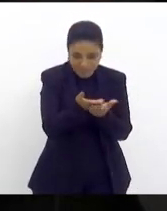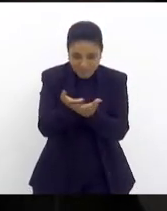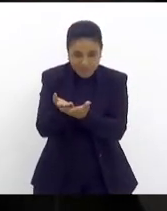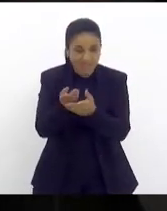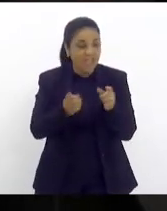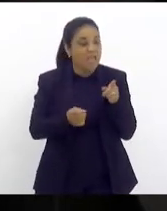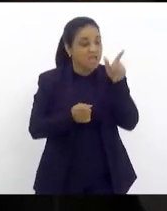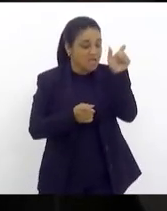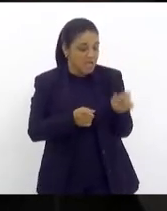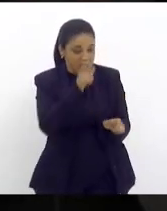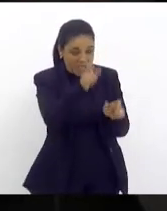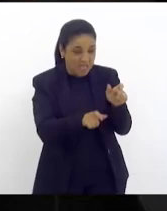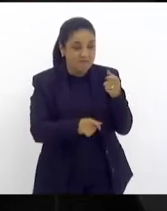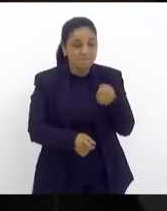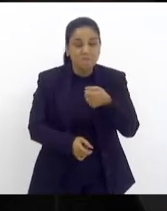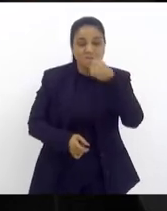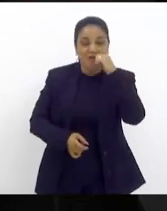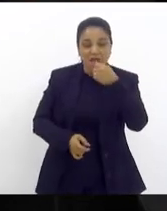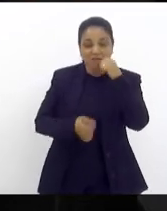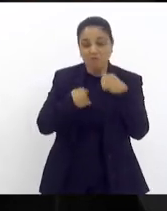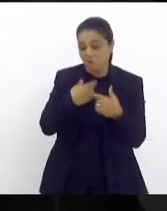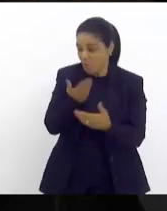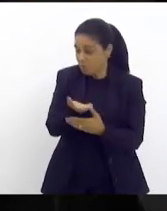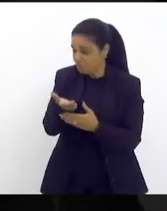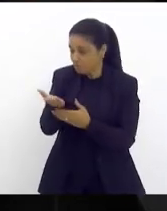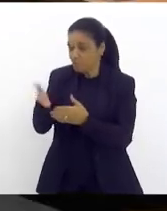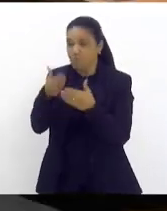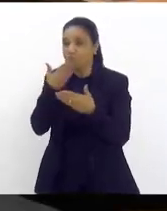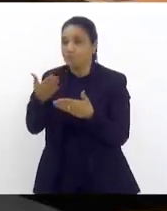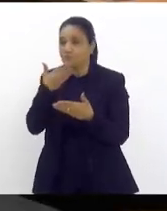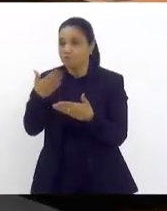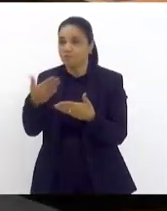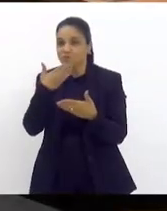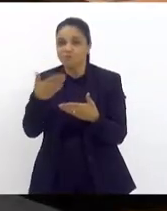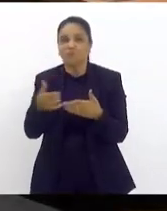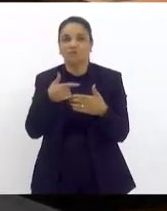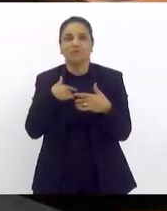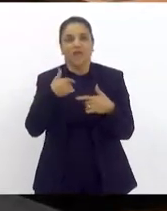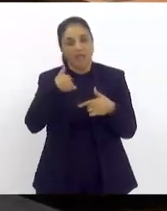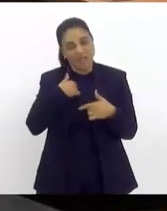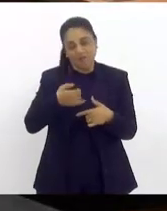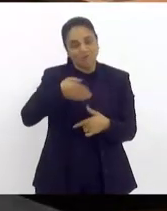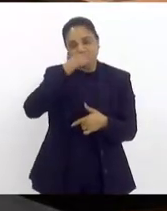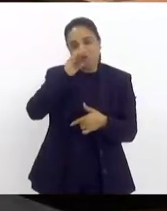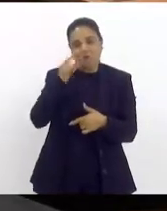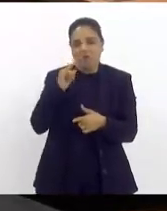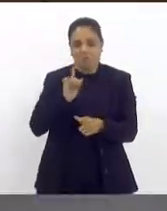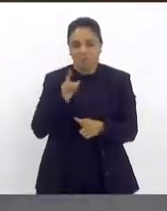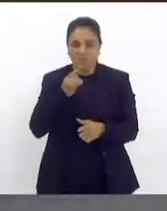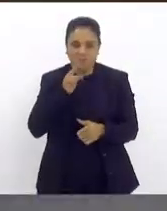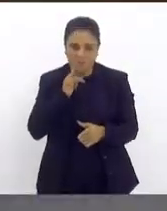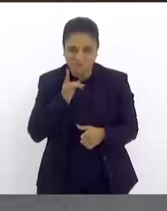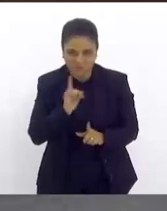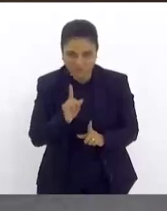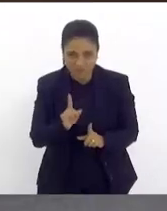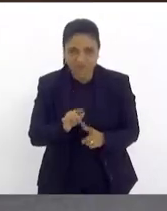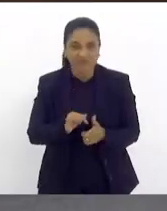cidade de Itaguaí. Né? Então, eu tenho a vantagem da gente não beber. Então, a gente vai lá.